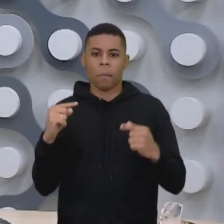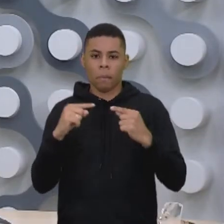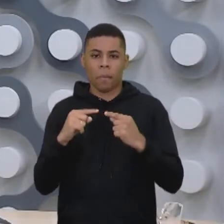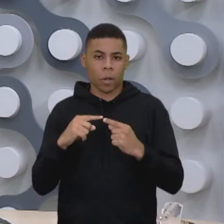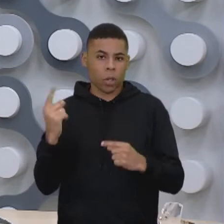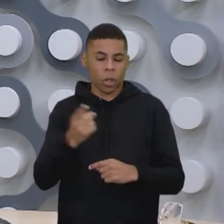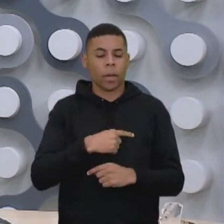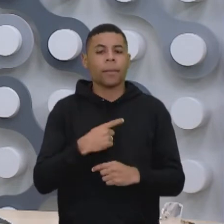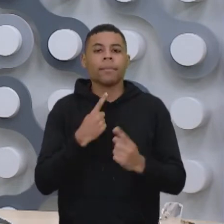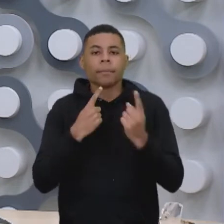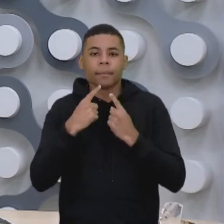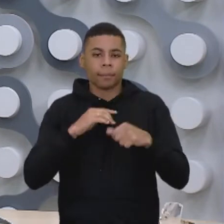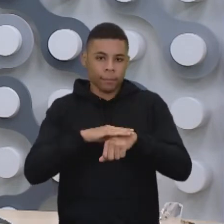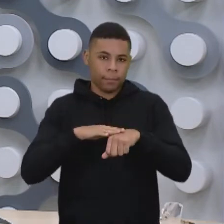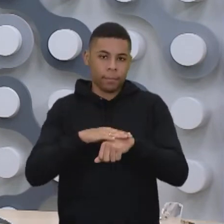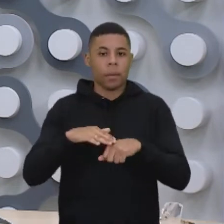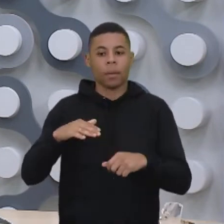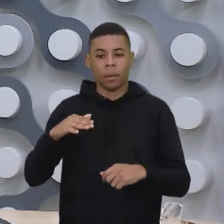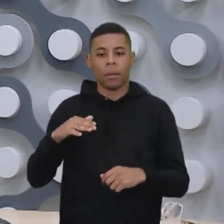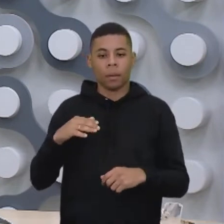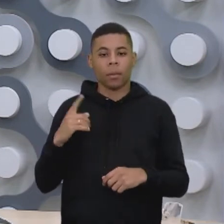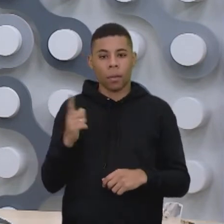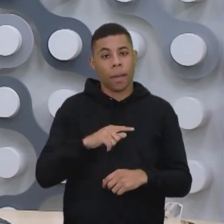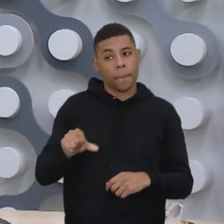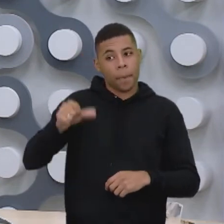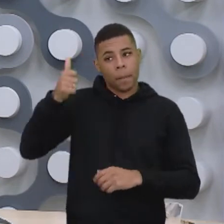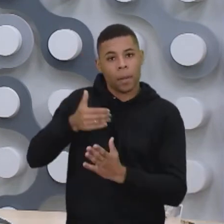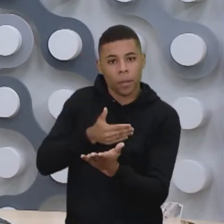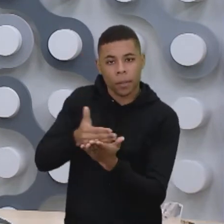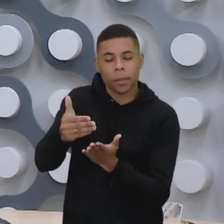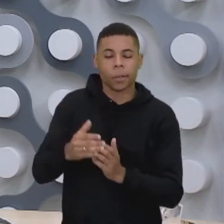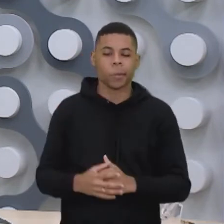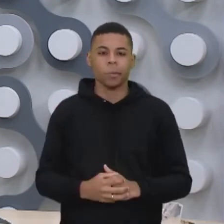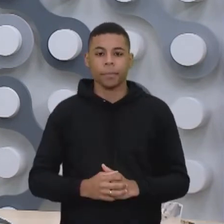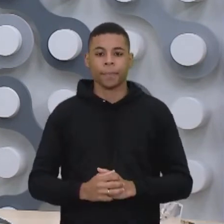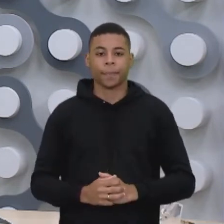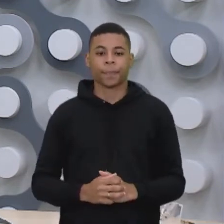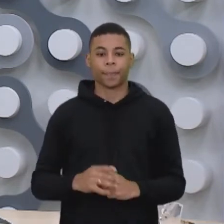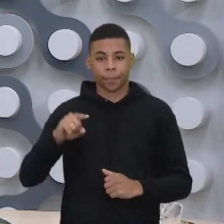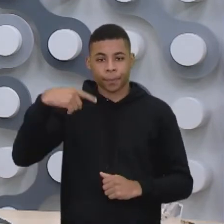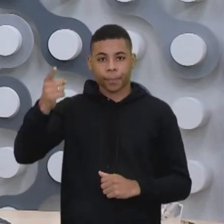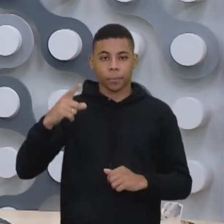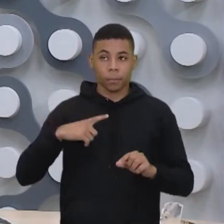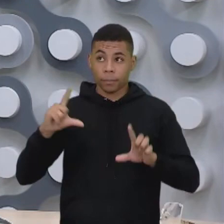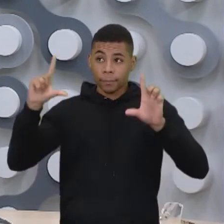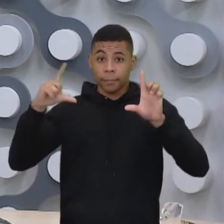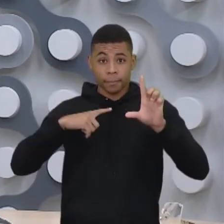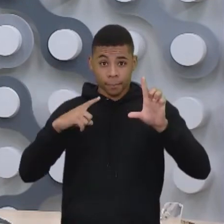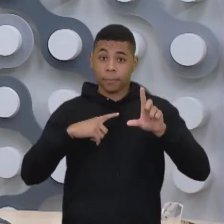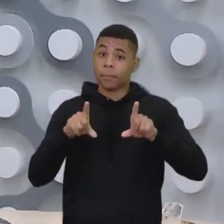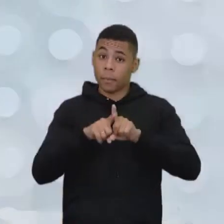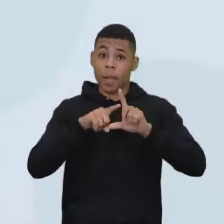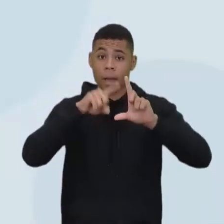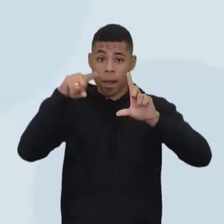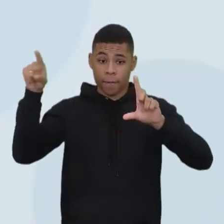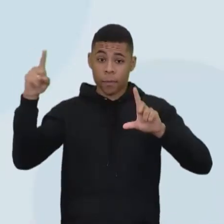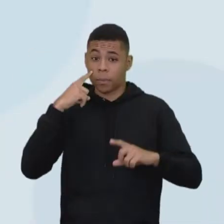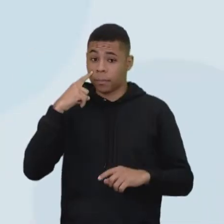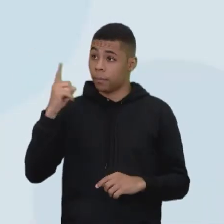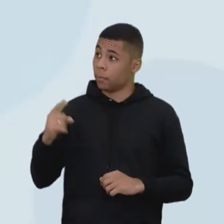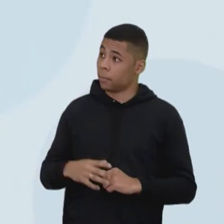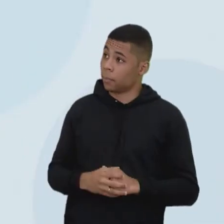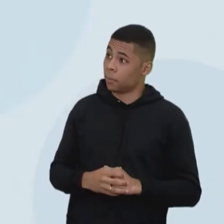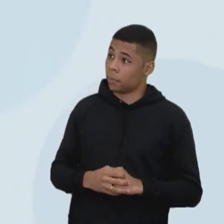que nós estamos discutindo aqui nessa primeira introdução. Na próxima tela tem um gráfico que também mostra essa